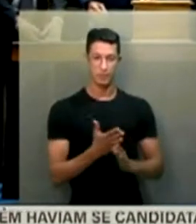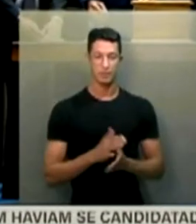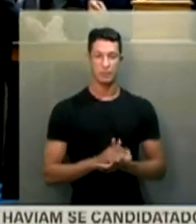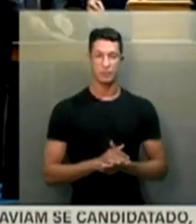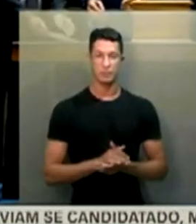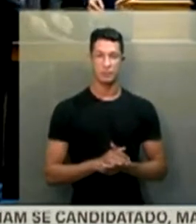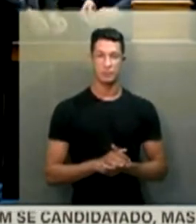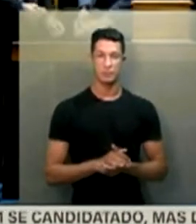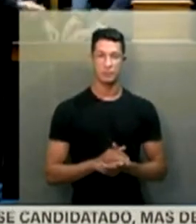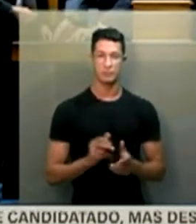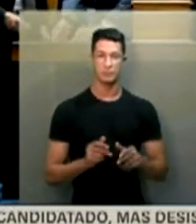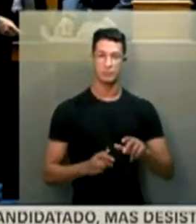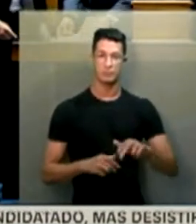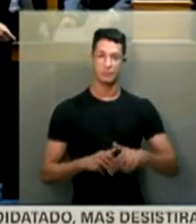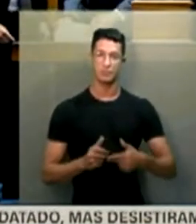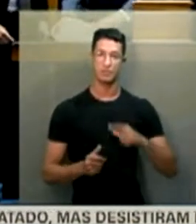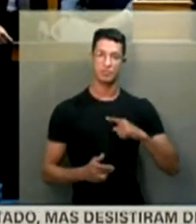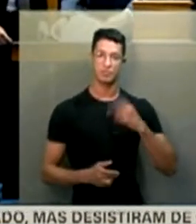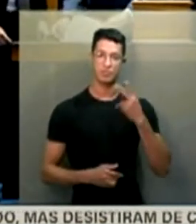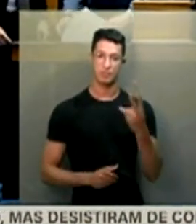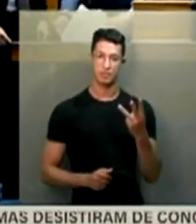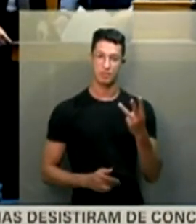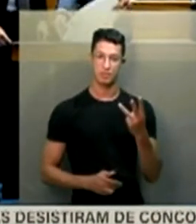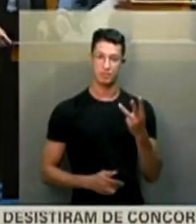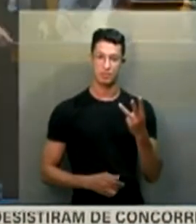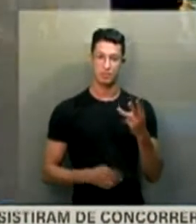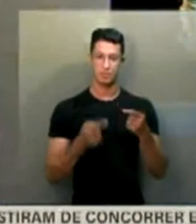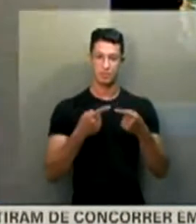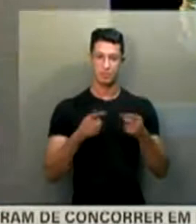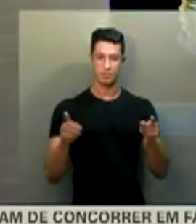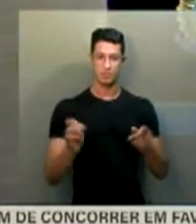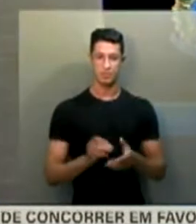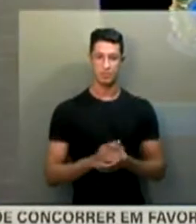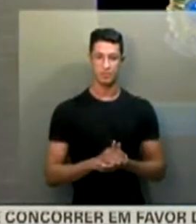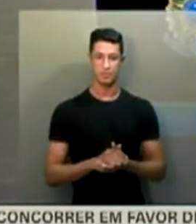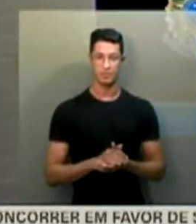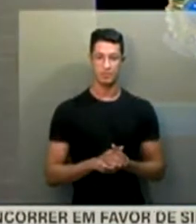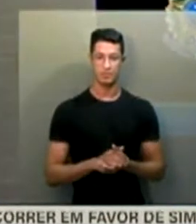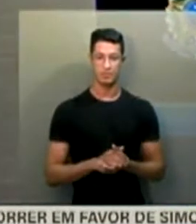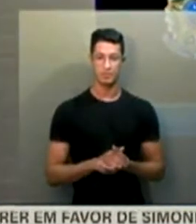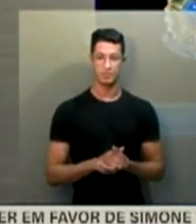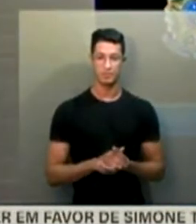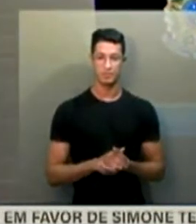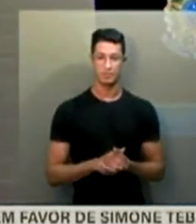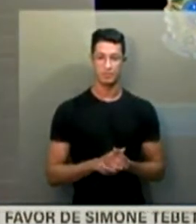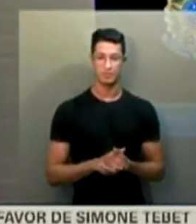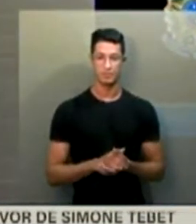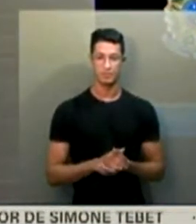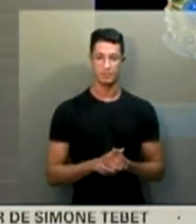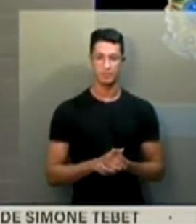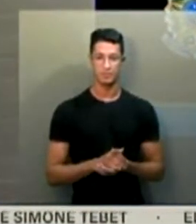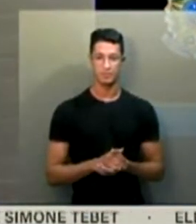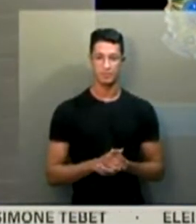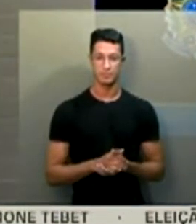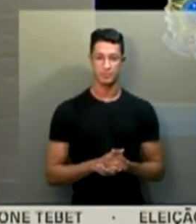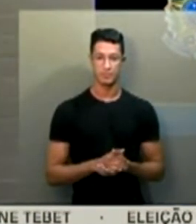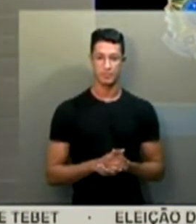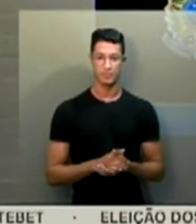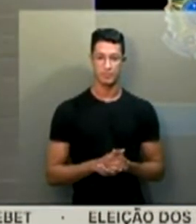Portanto, teremos três urnas a serem abertas. A urna número 3 foi utilizada? Foi com dois senadores.